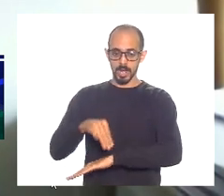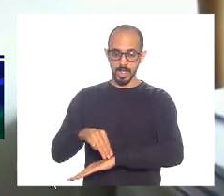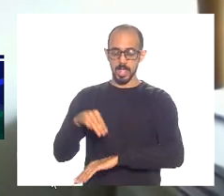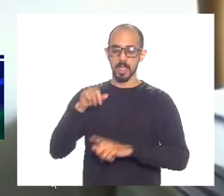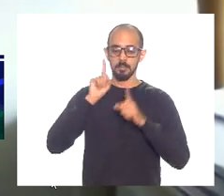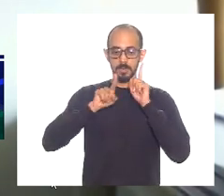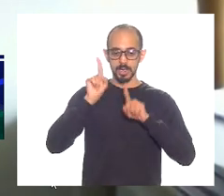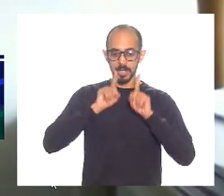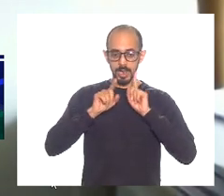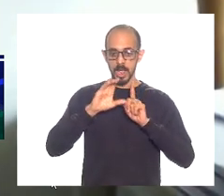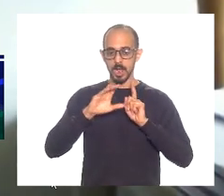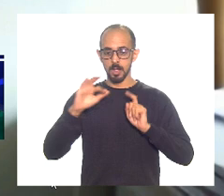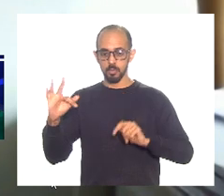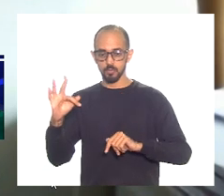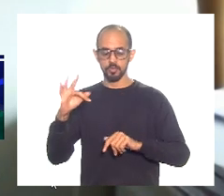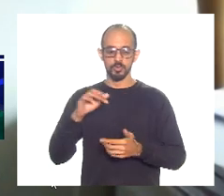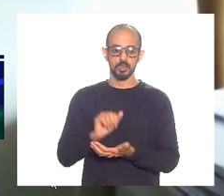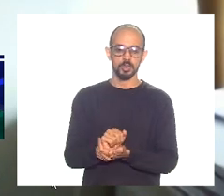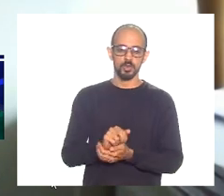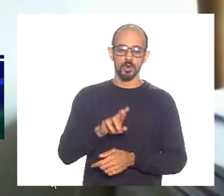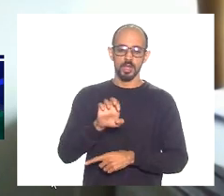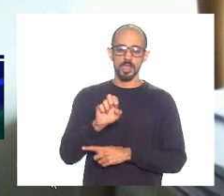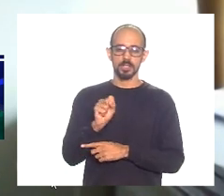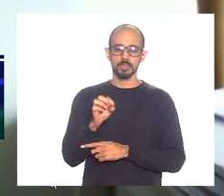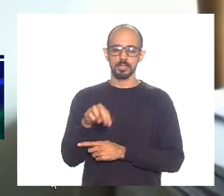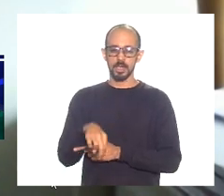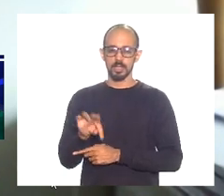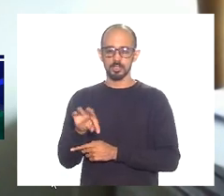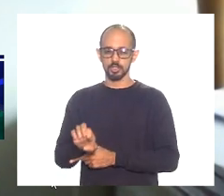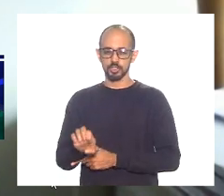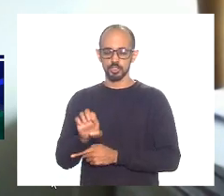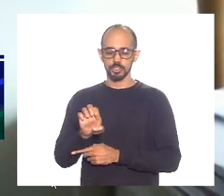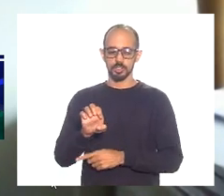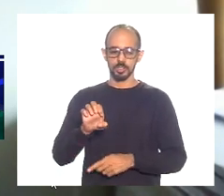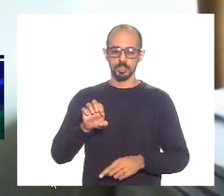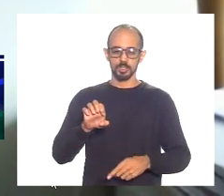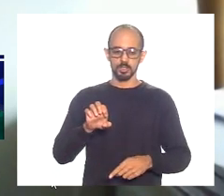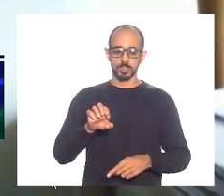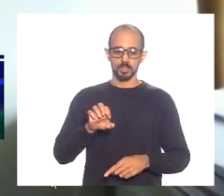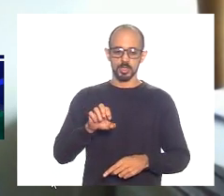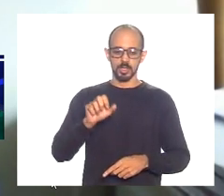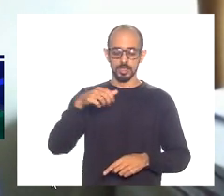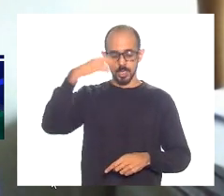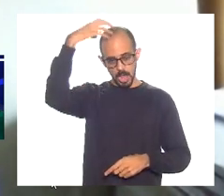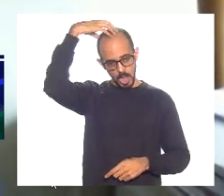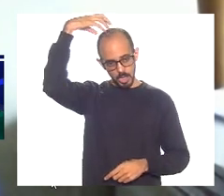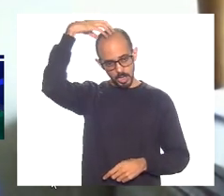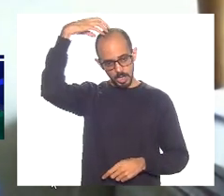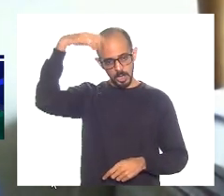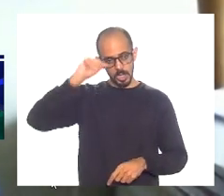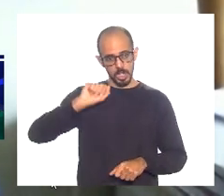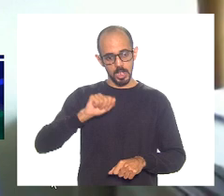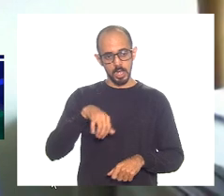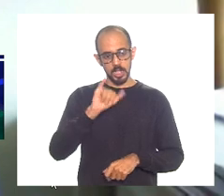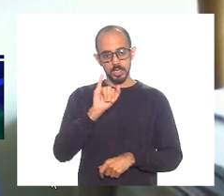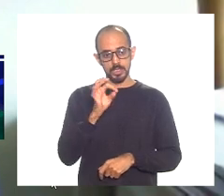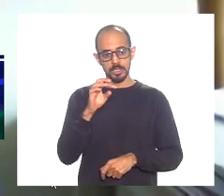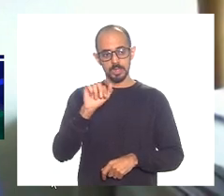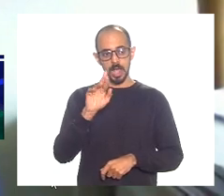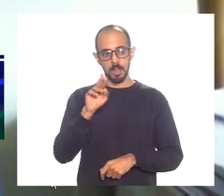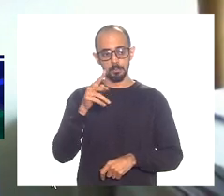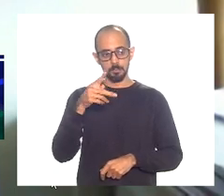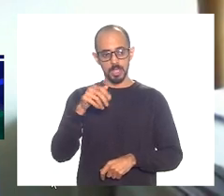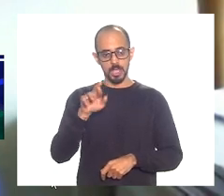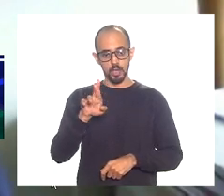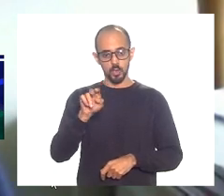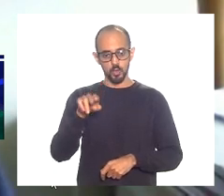Maricá, em Resende, em Angra, em Itaperuna,